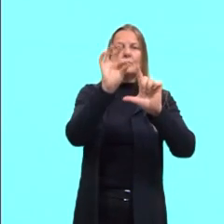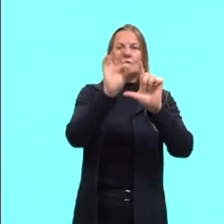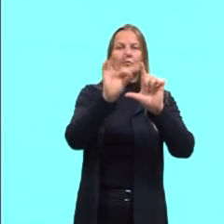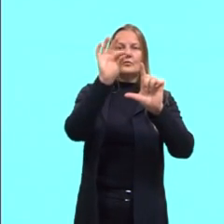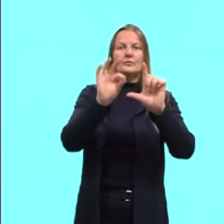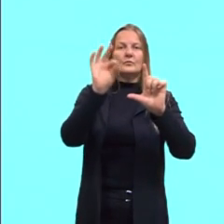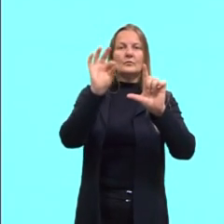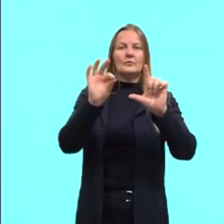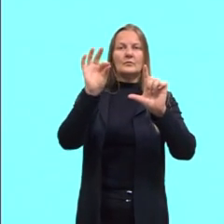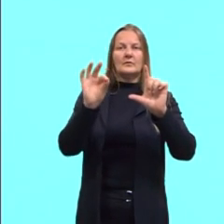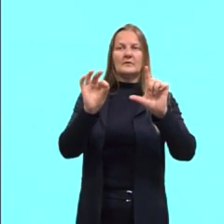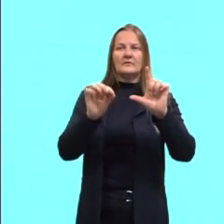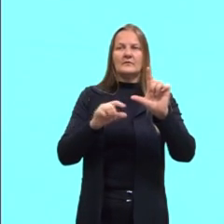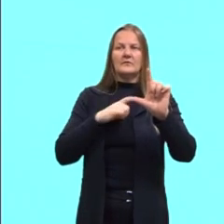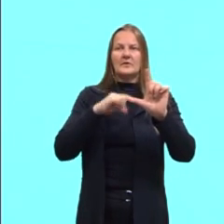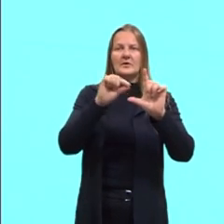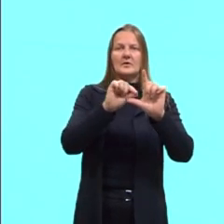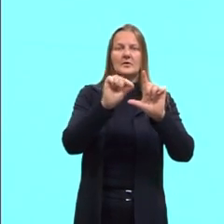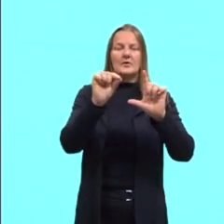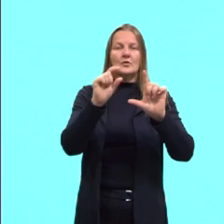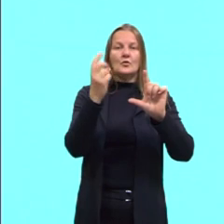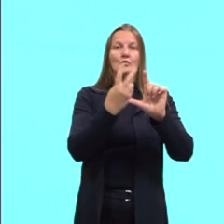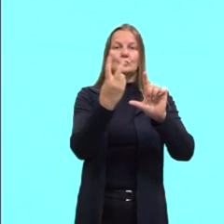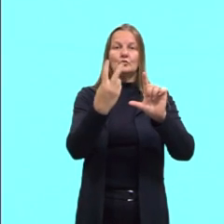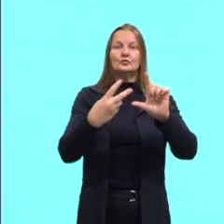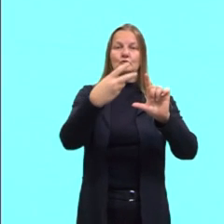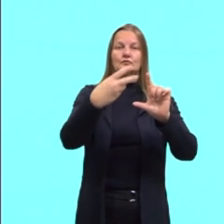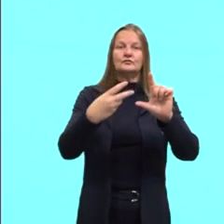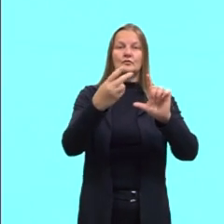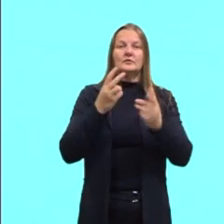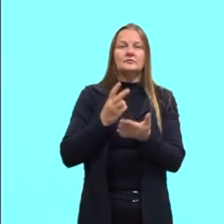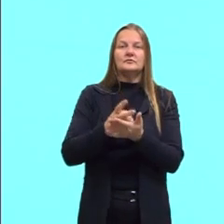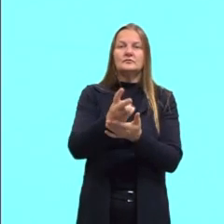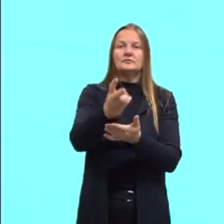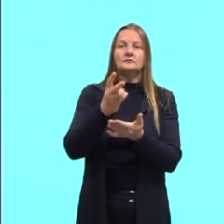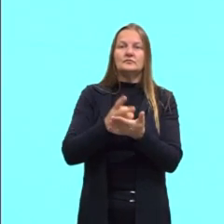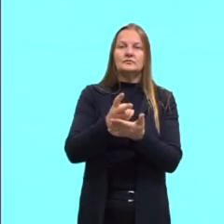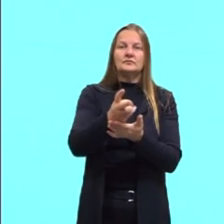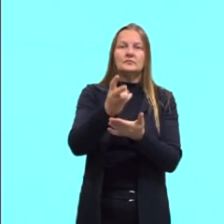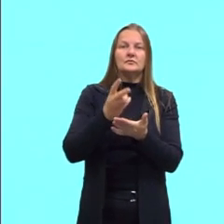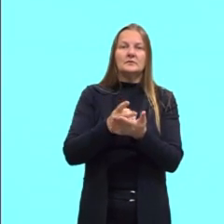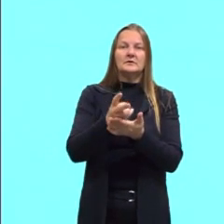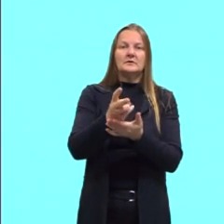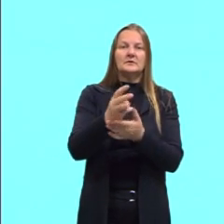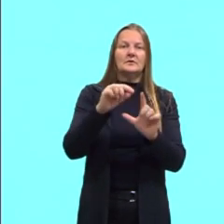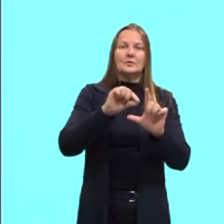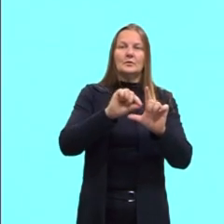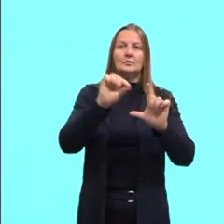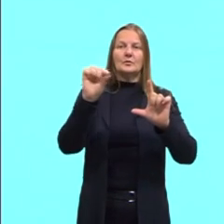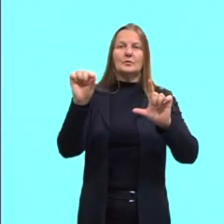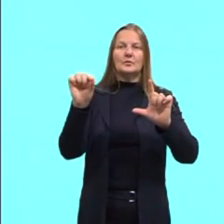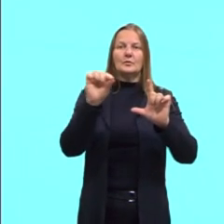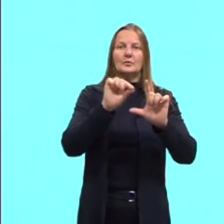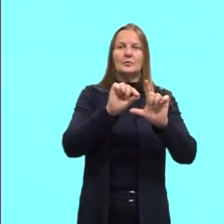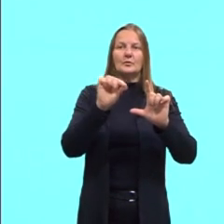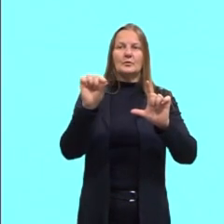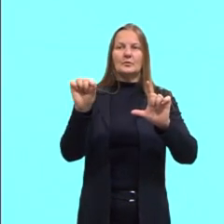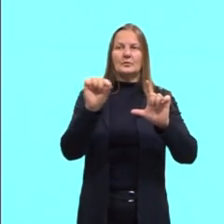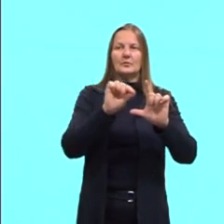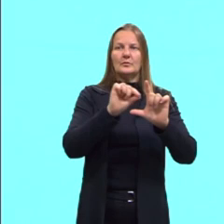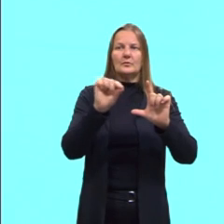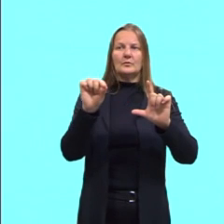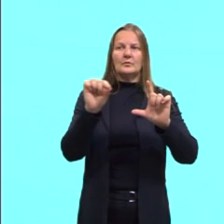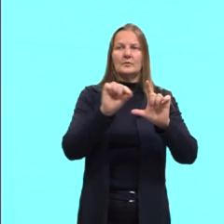ser quando eles atingirem quando ele ambos serem constante quando a gente vê que só tá retinho sinal que